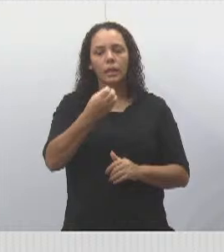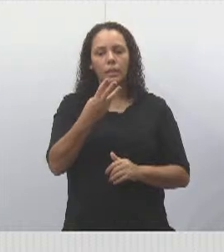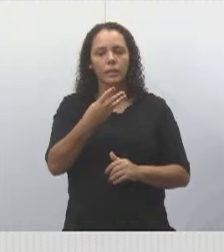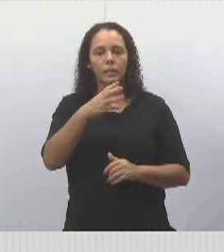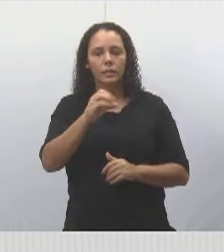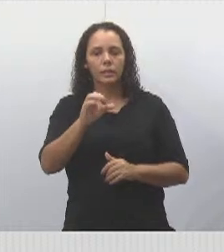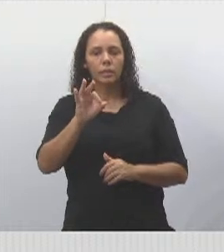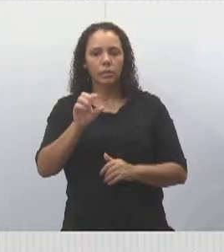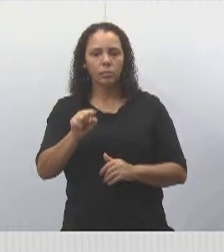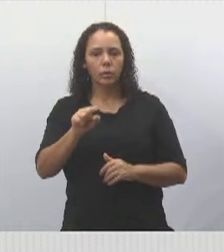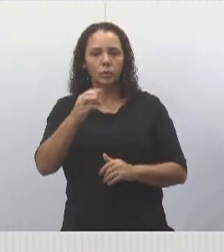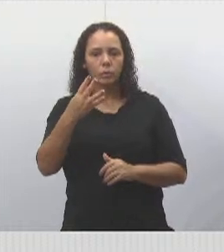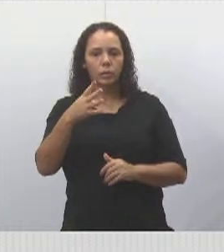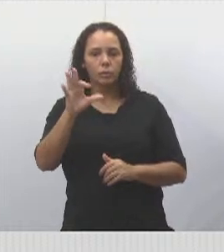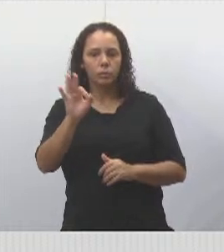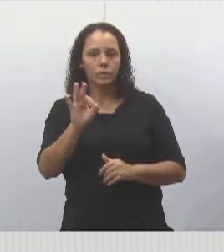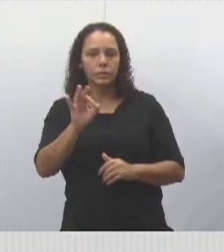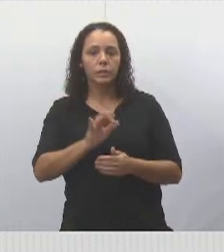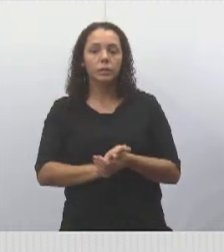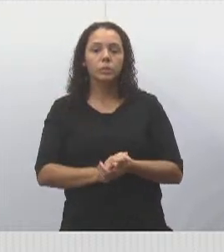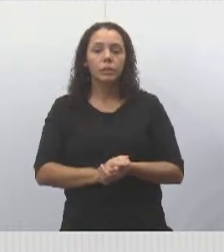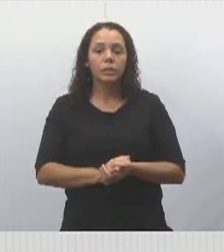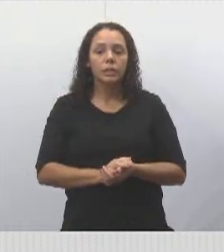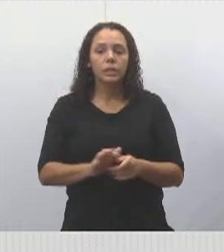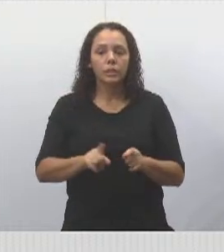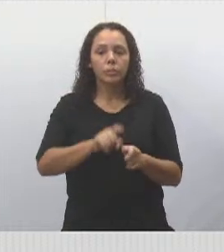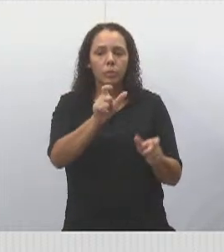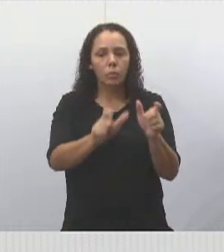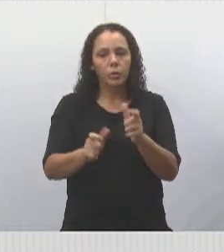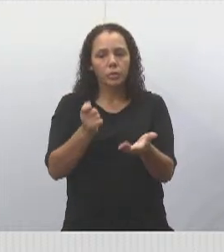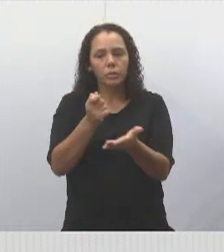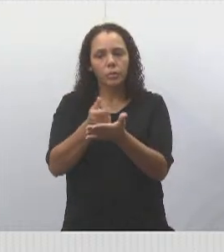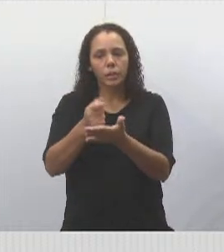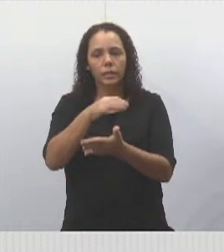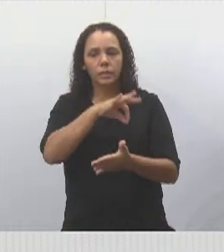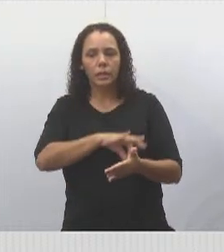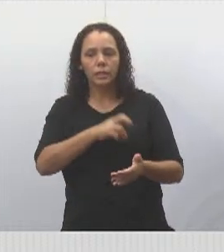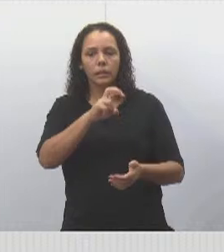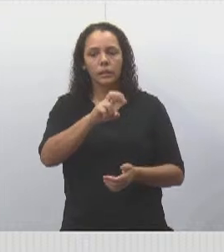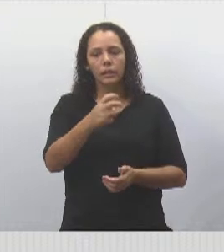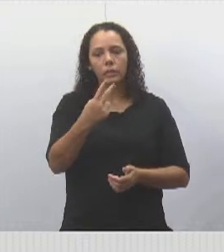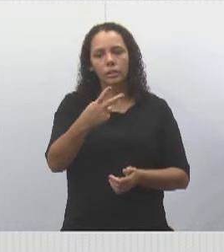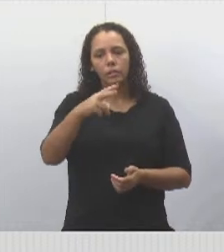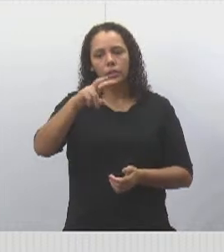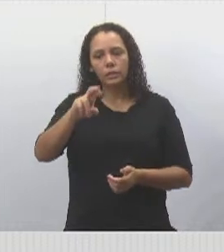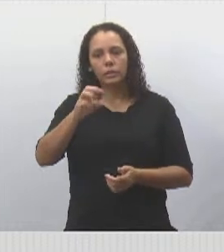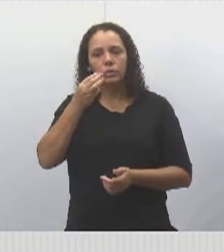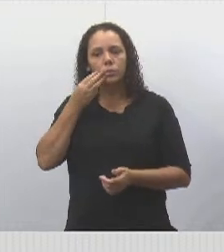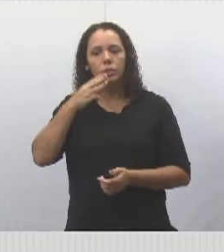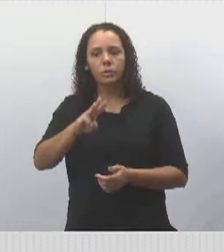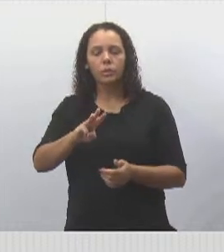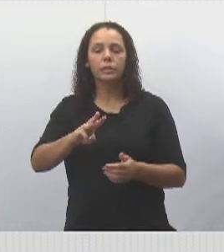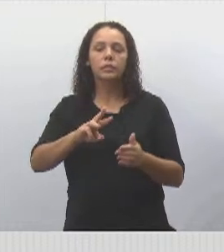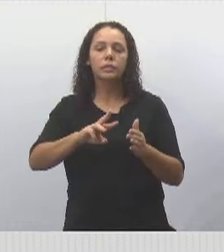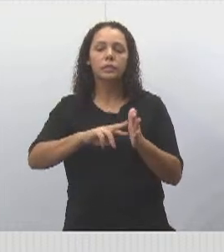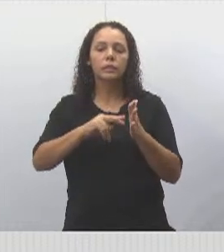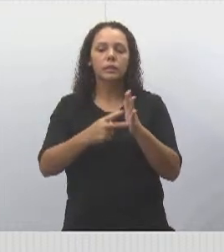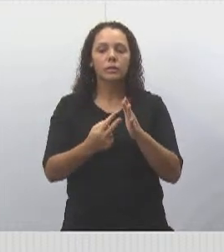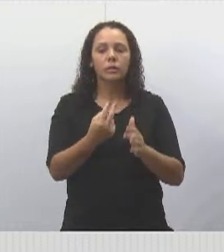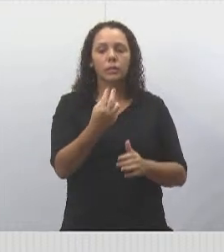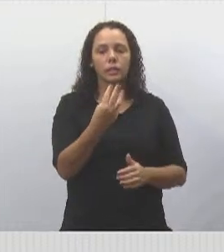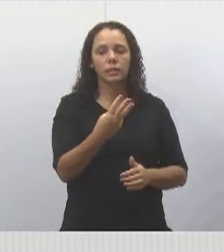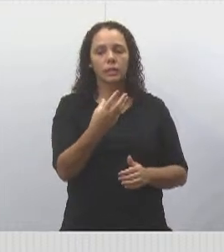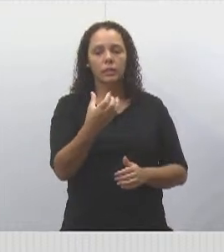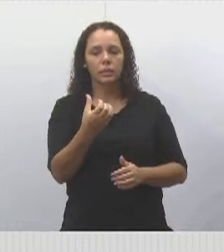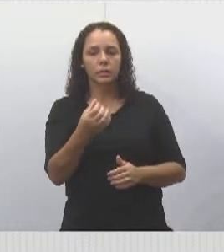com relação à despesa com pessoal, nós temos previsto 525 milhões, que representa 36%